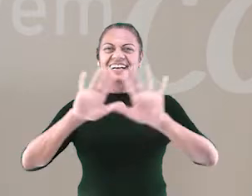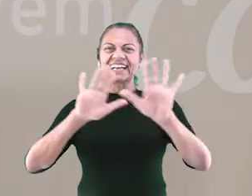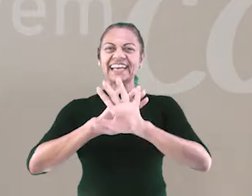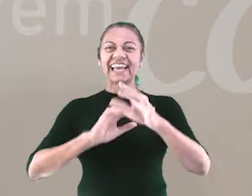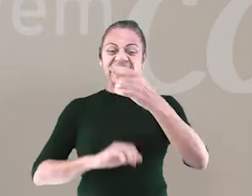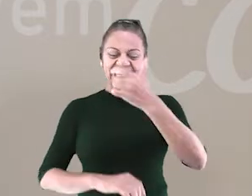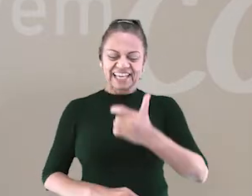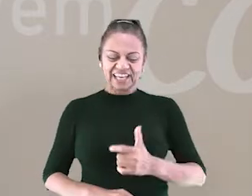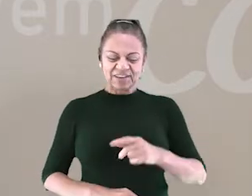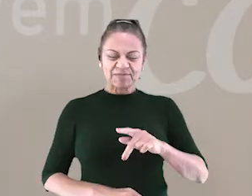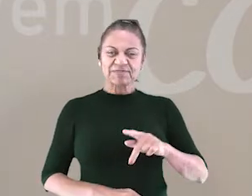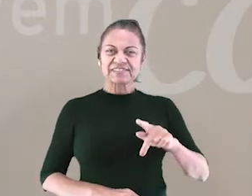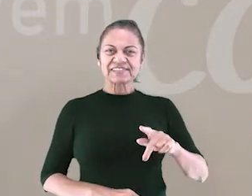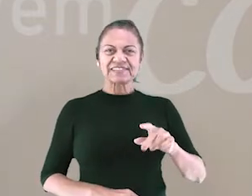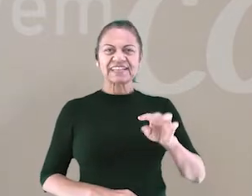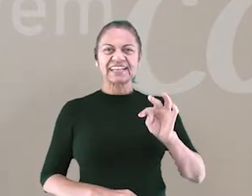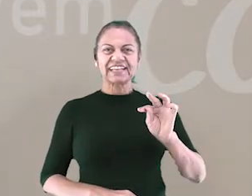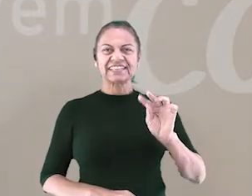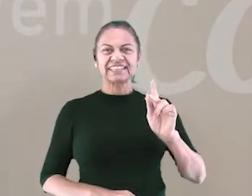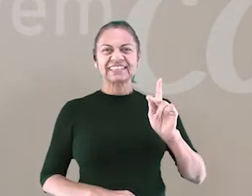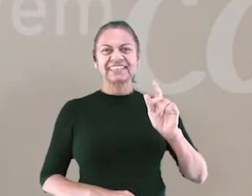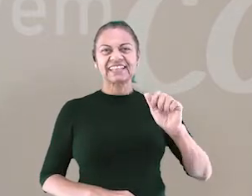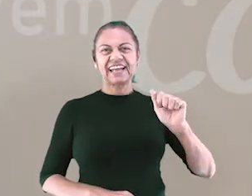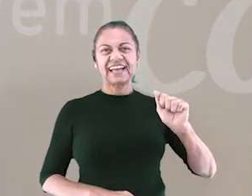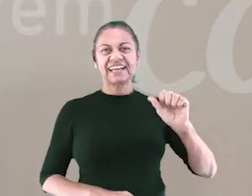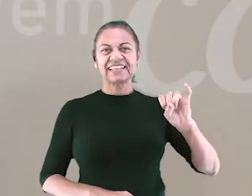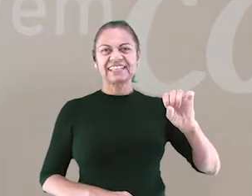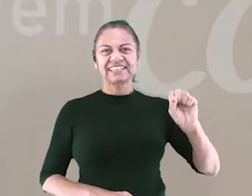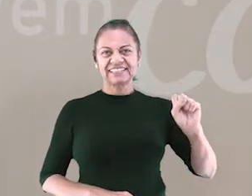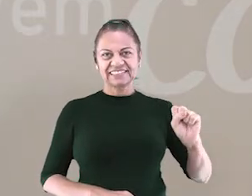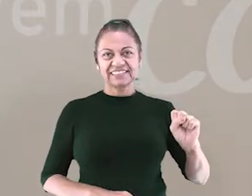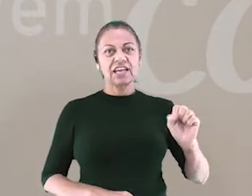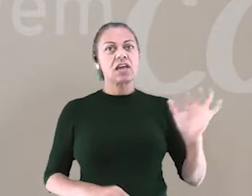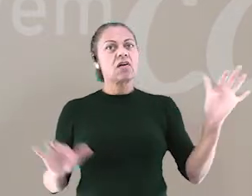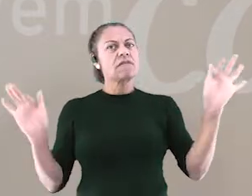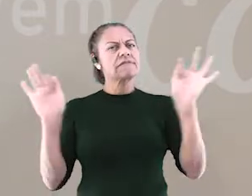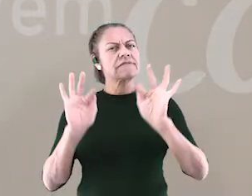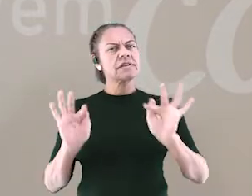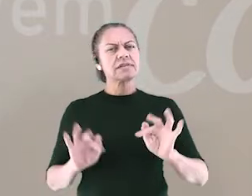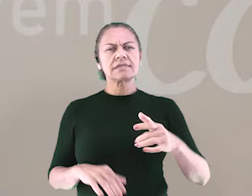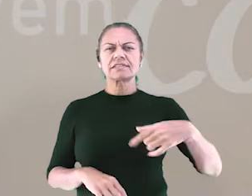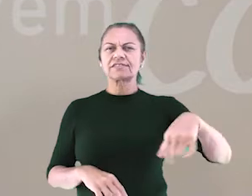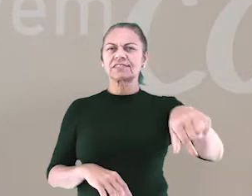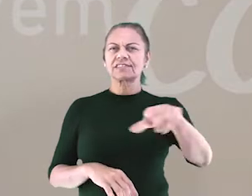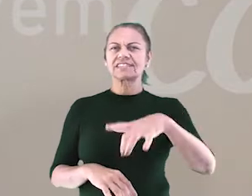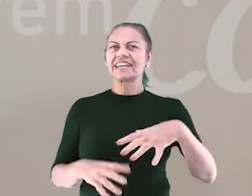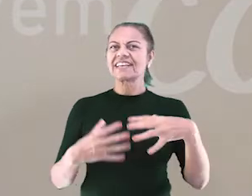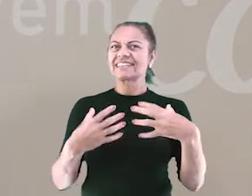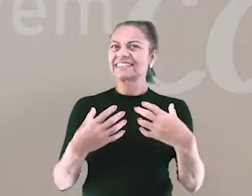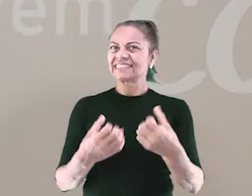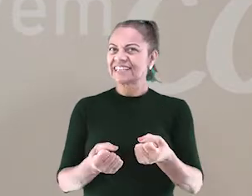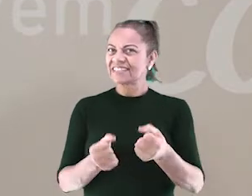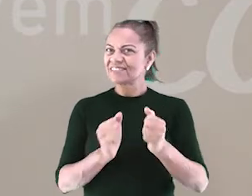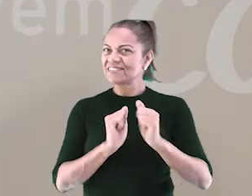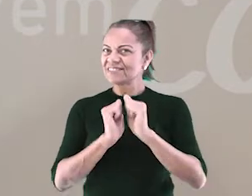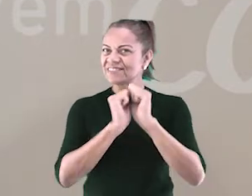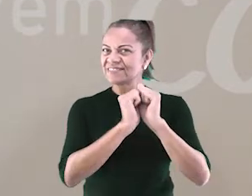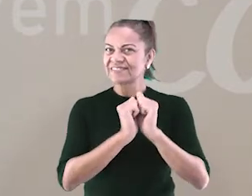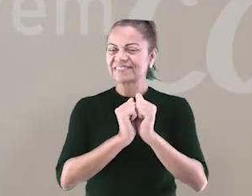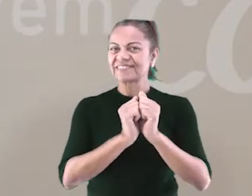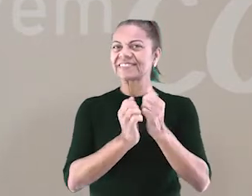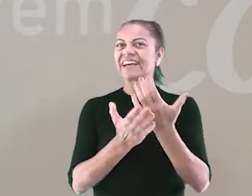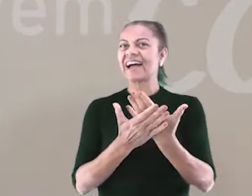Olá, eu sou a professora Thaís. Fico muito feliz por saber que você topou estar aqui comigo hoje, assistindo essa aula.